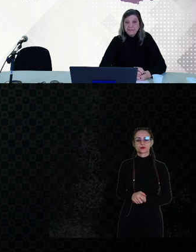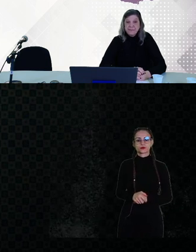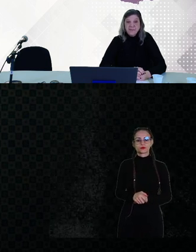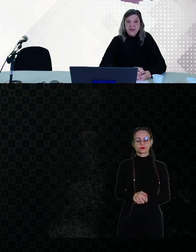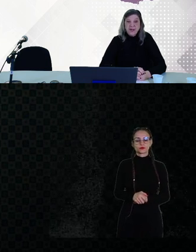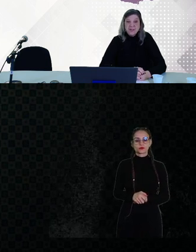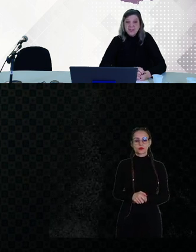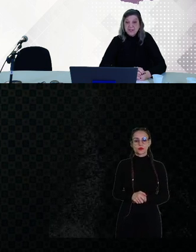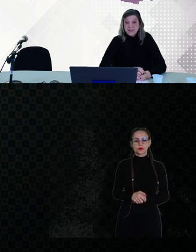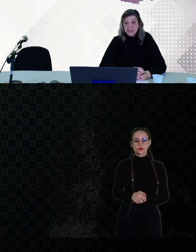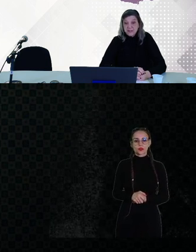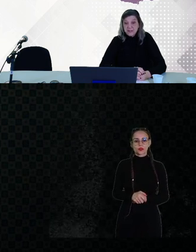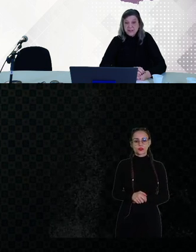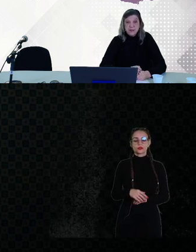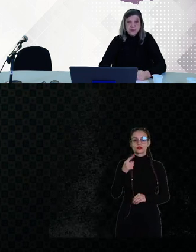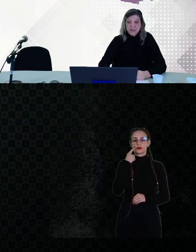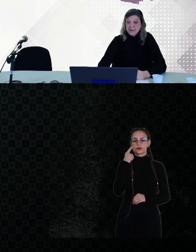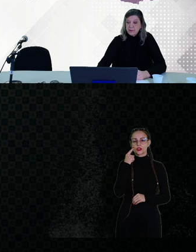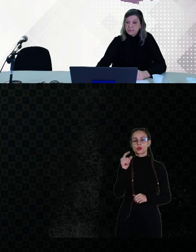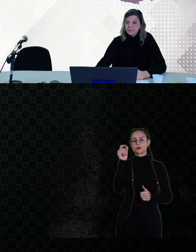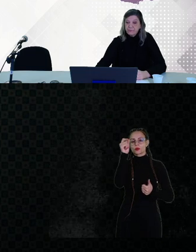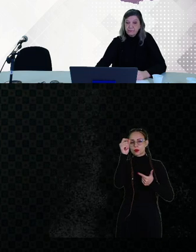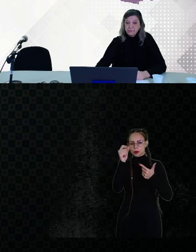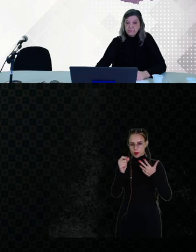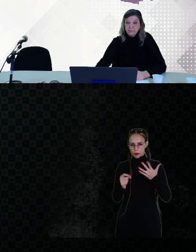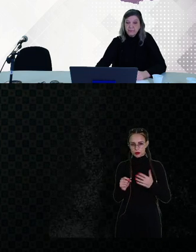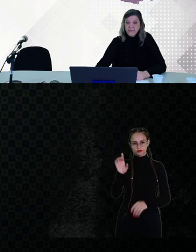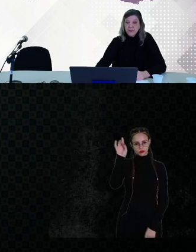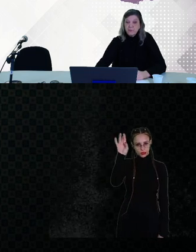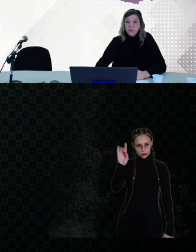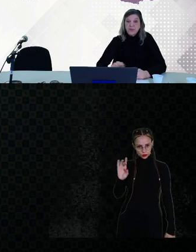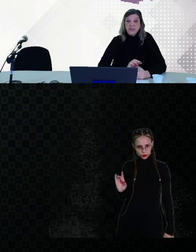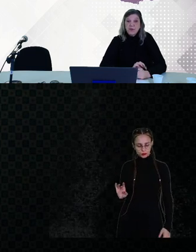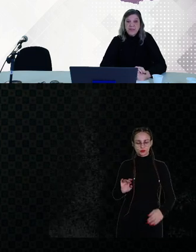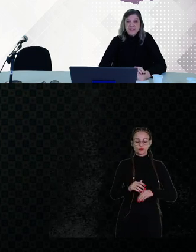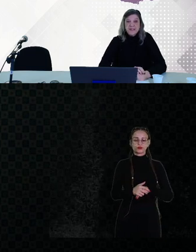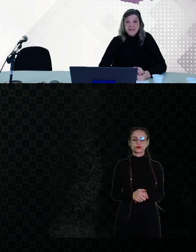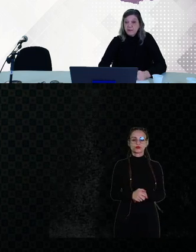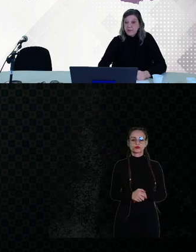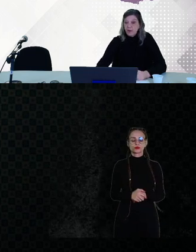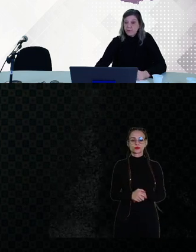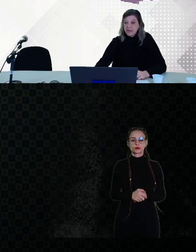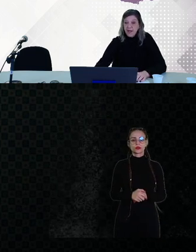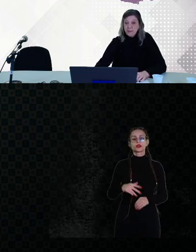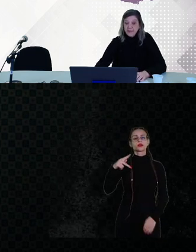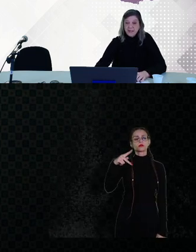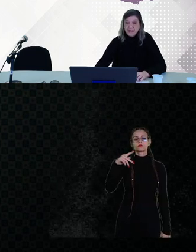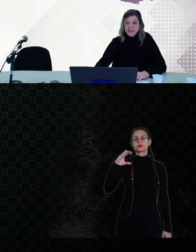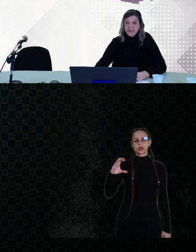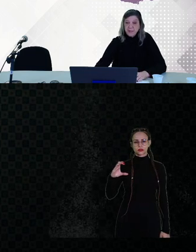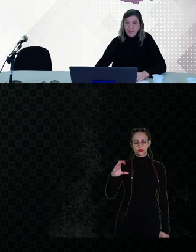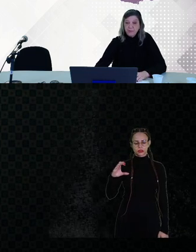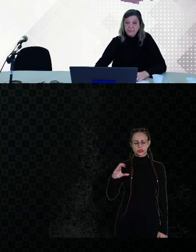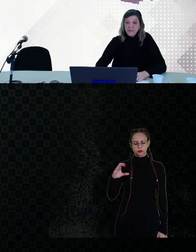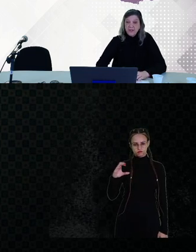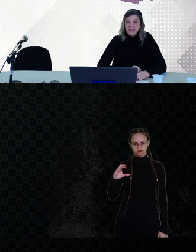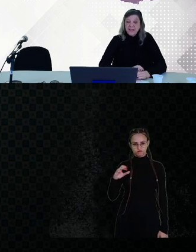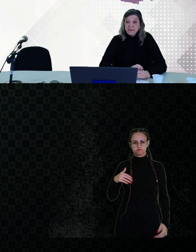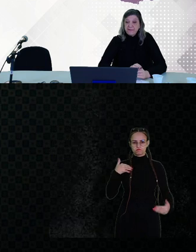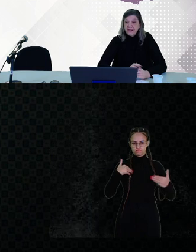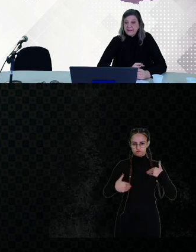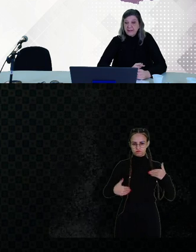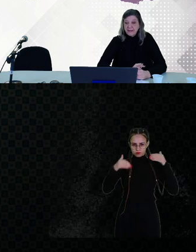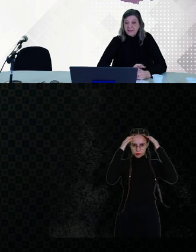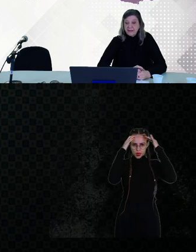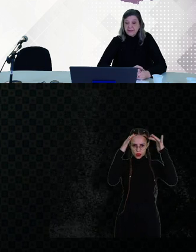mielomeningocele, as enesias e a amputação. Bom, então a paralisia cerebral. O que é uma paralisia cerebral?